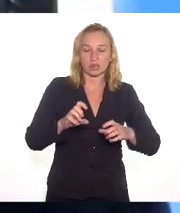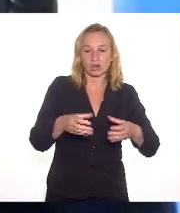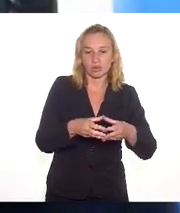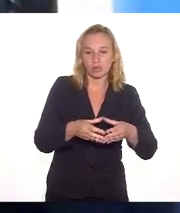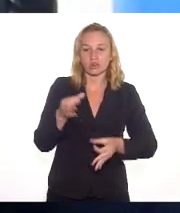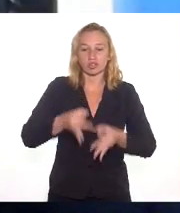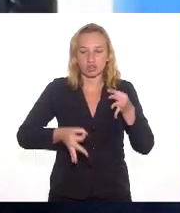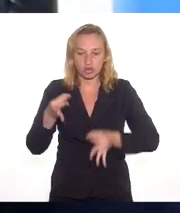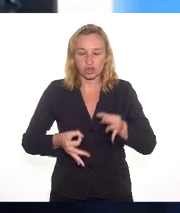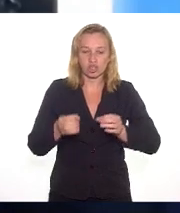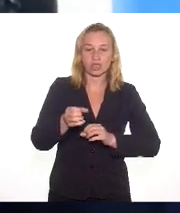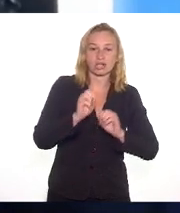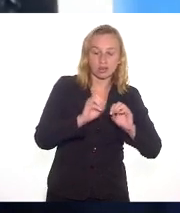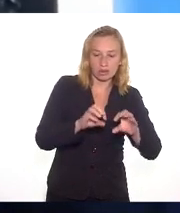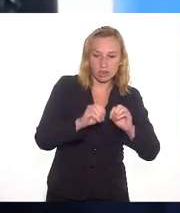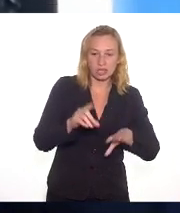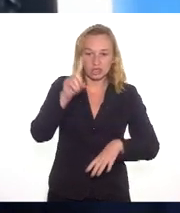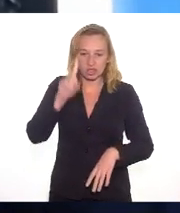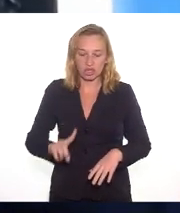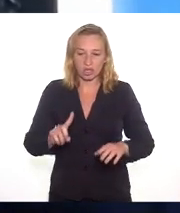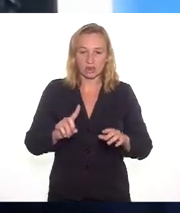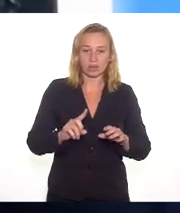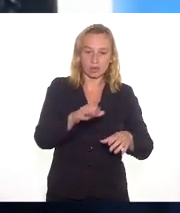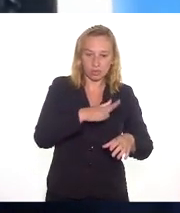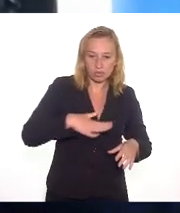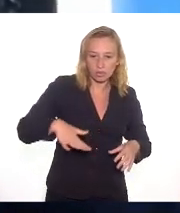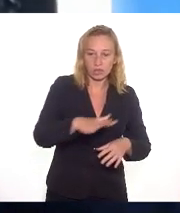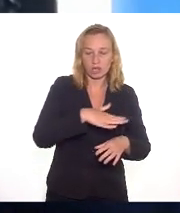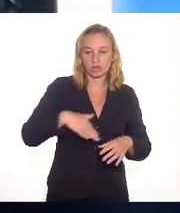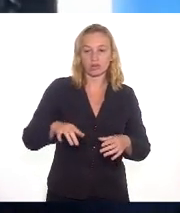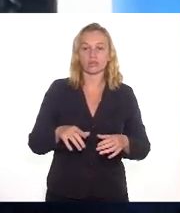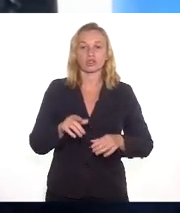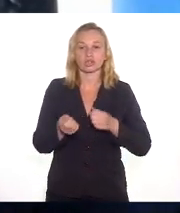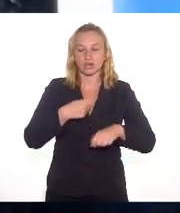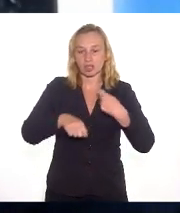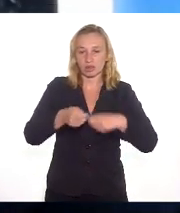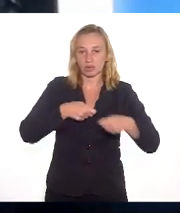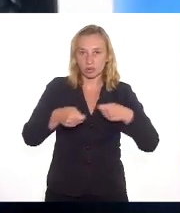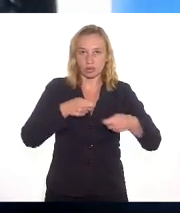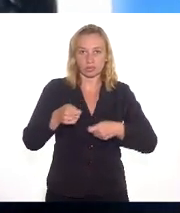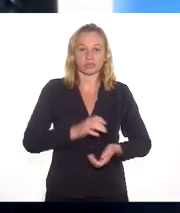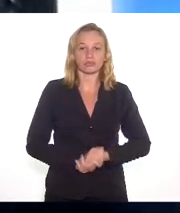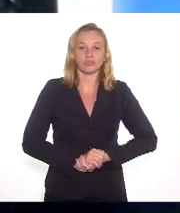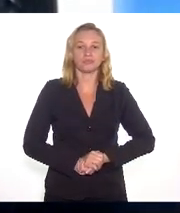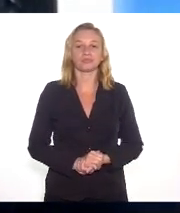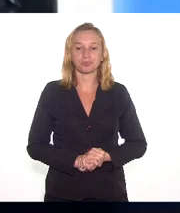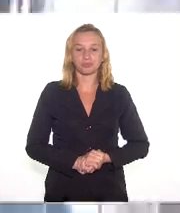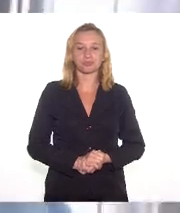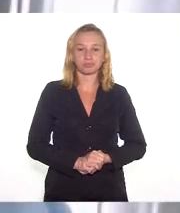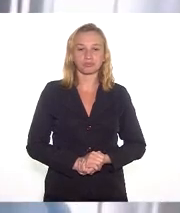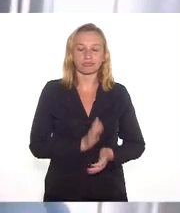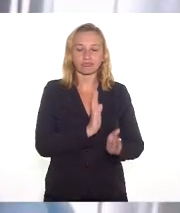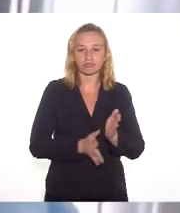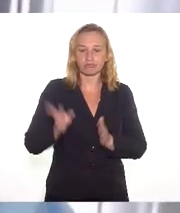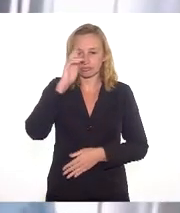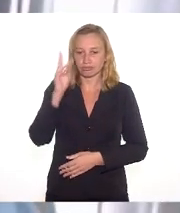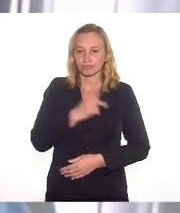Justiça, de Educação, de Defesa do Meio Ambiente, de Orçamento, Finanças, Fiscalização Financeira e Controle. Questão de ordem,